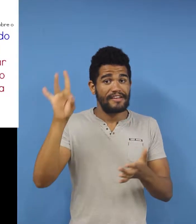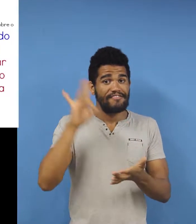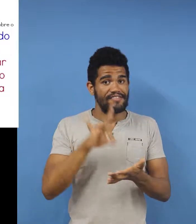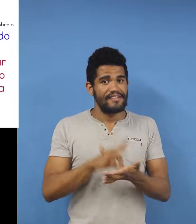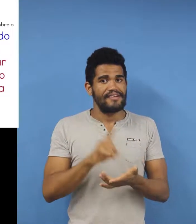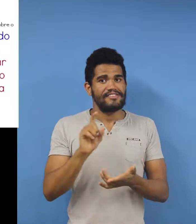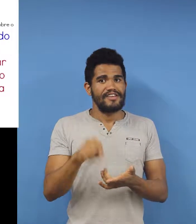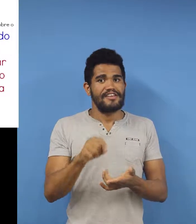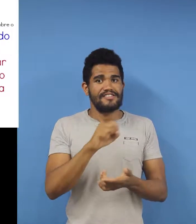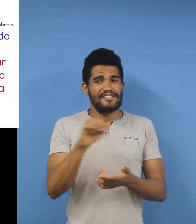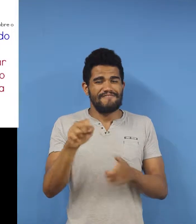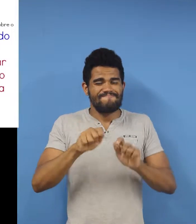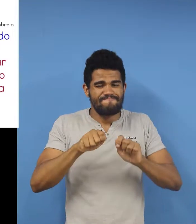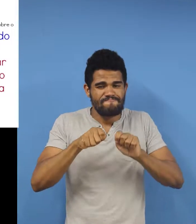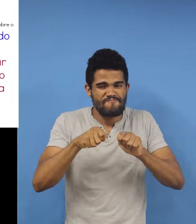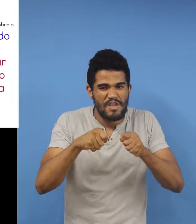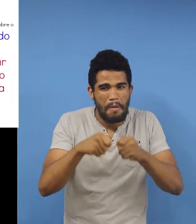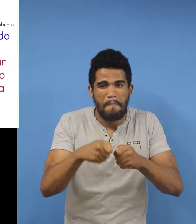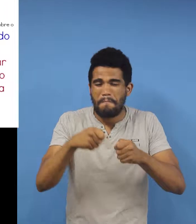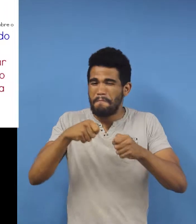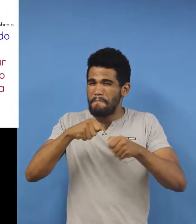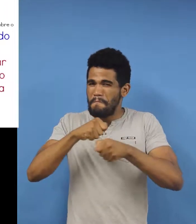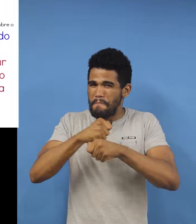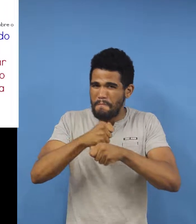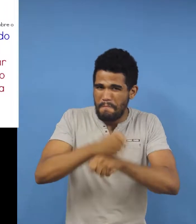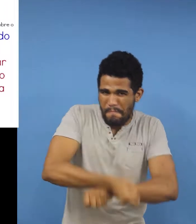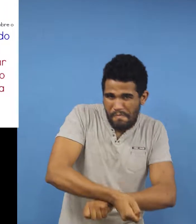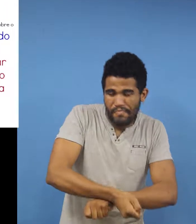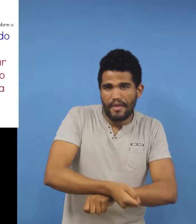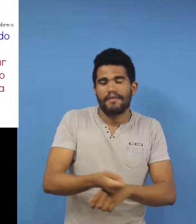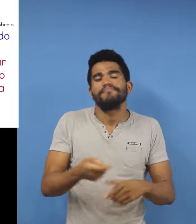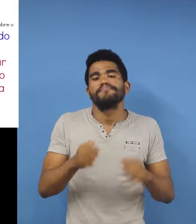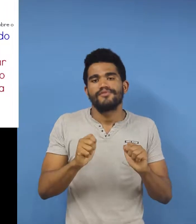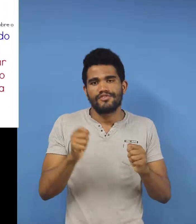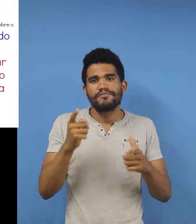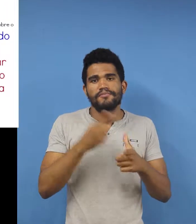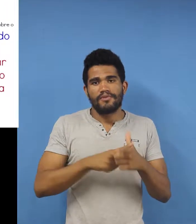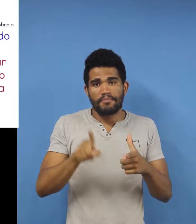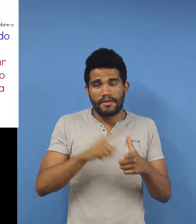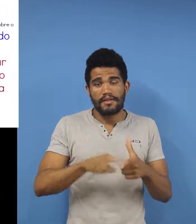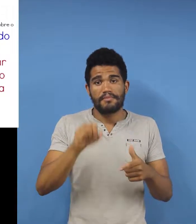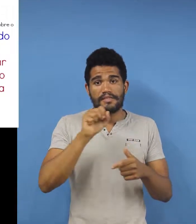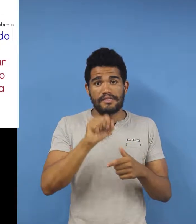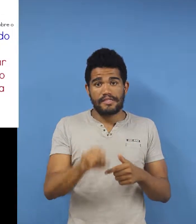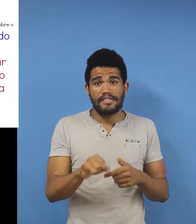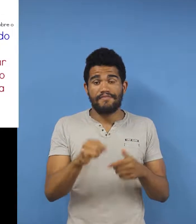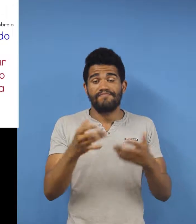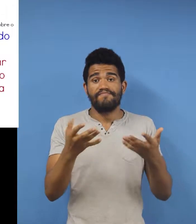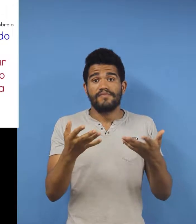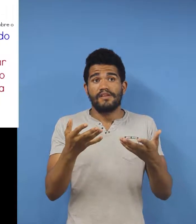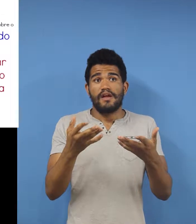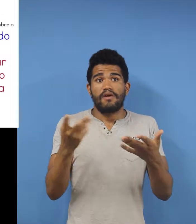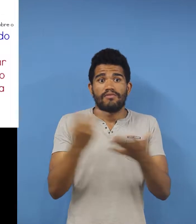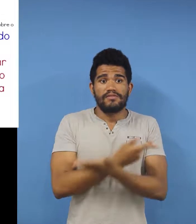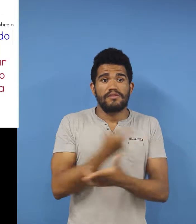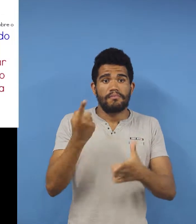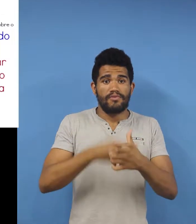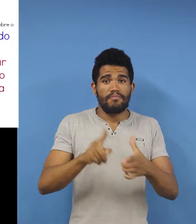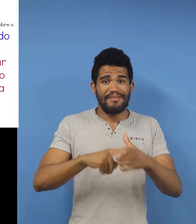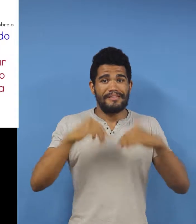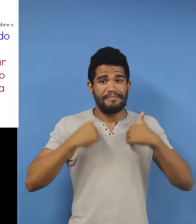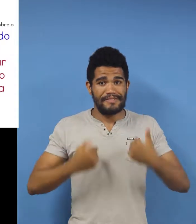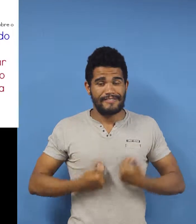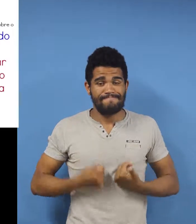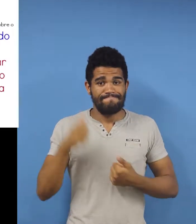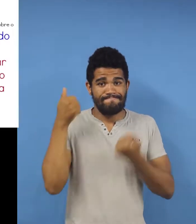falei que o problema morava onde? A minha tese dizia o quê? As consequências do exagero. Olha lá. O desequilíbrio dessa